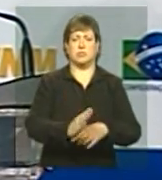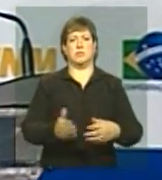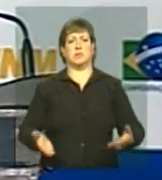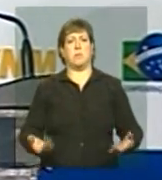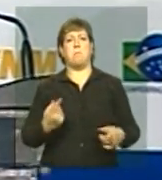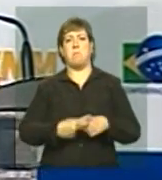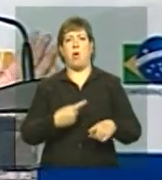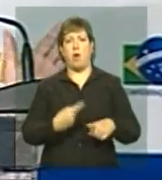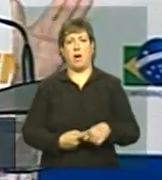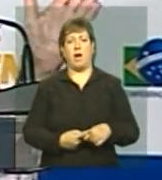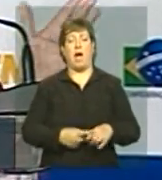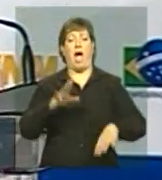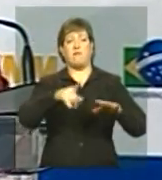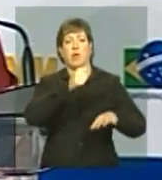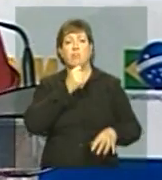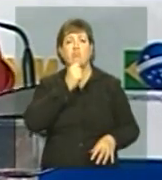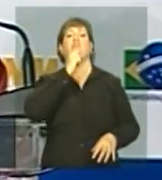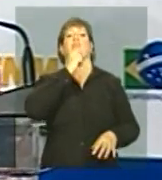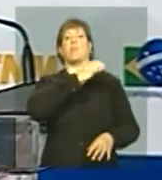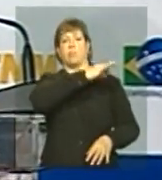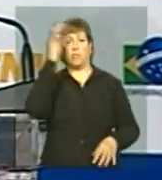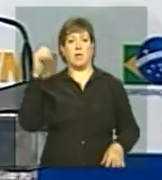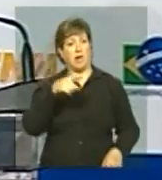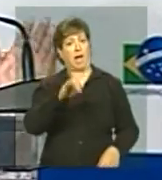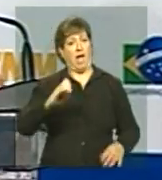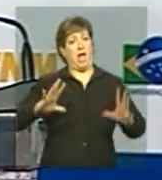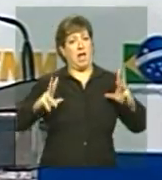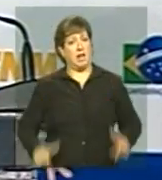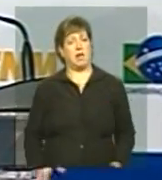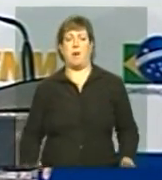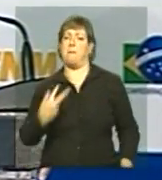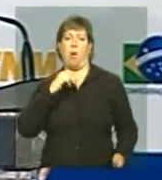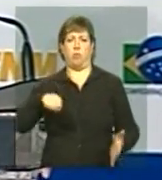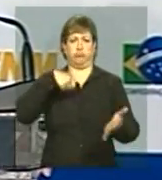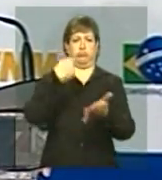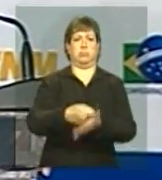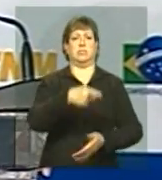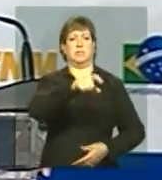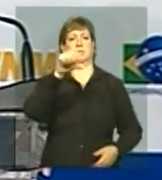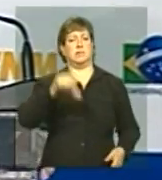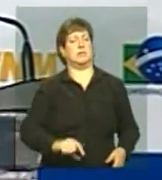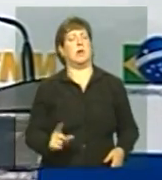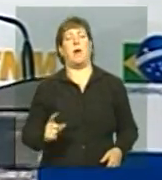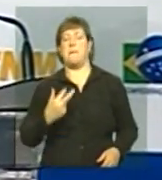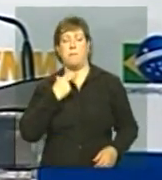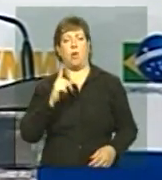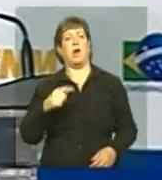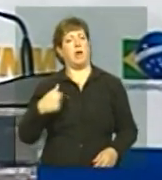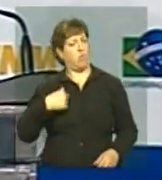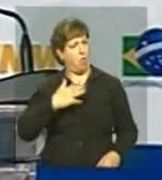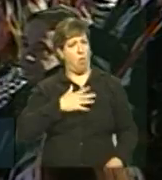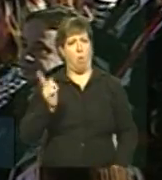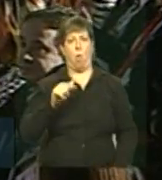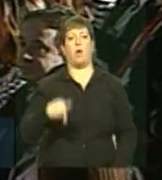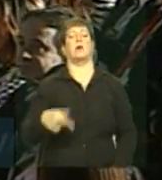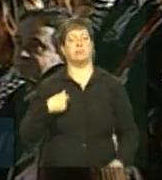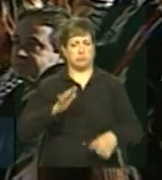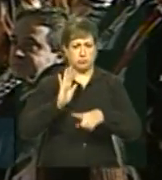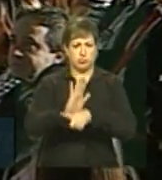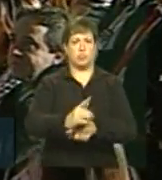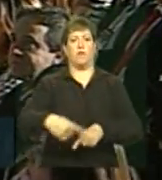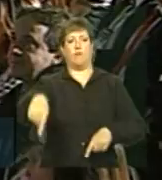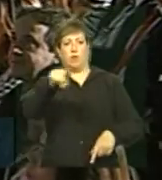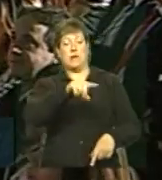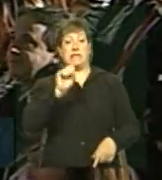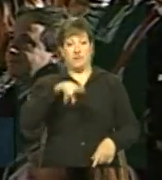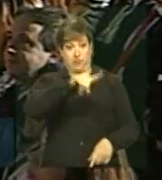classificados como ficha suja quando são ficha limpa. Não acho isso correto, tem meu repúdio, e